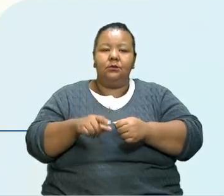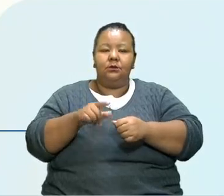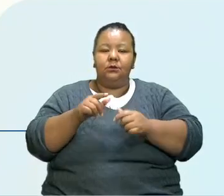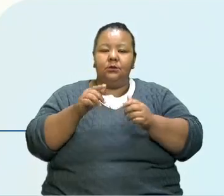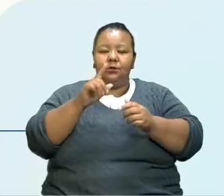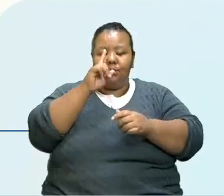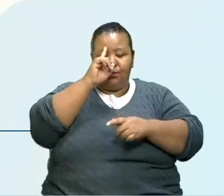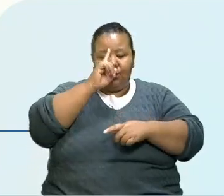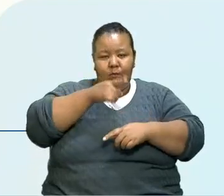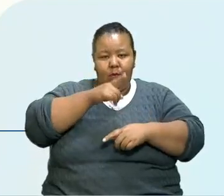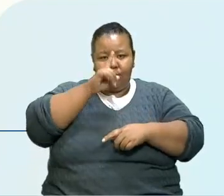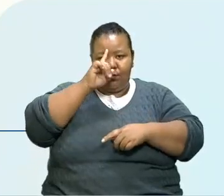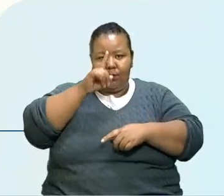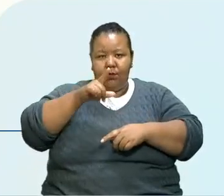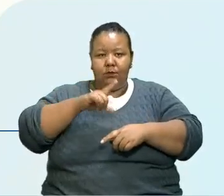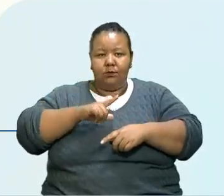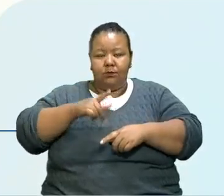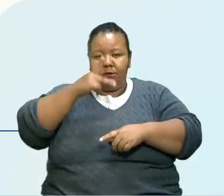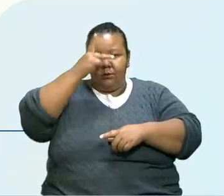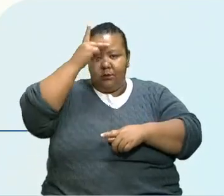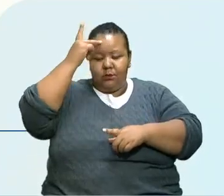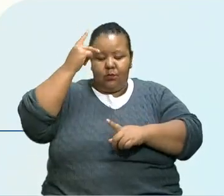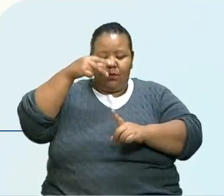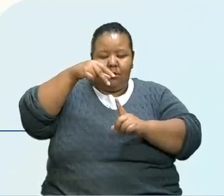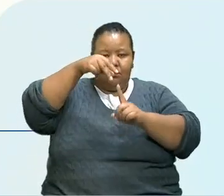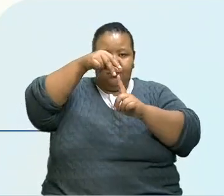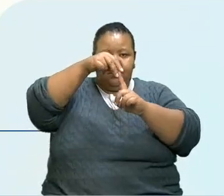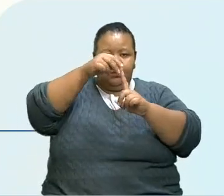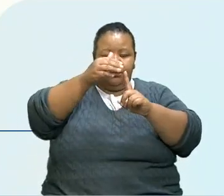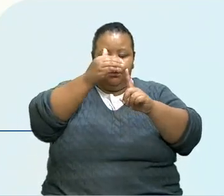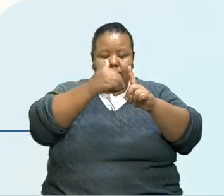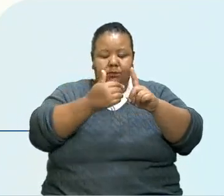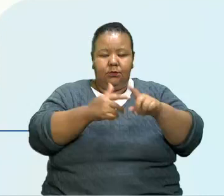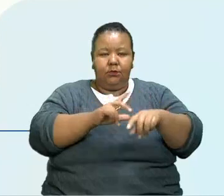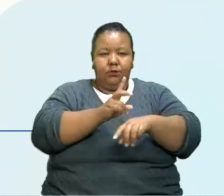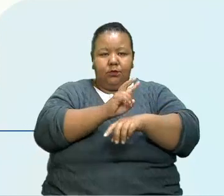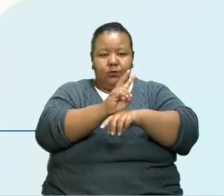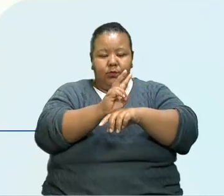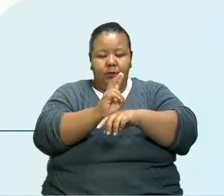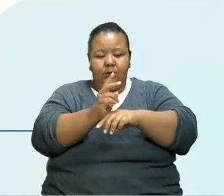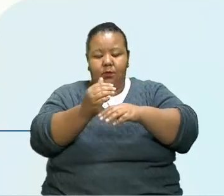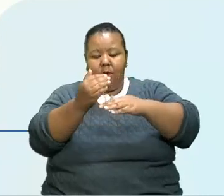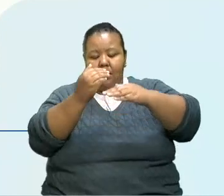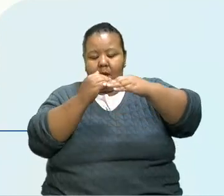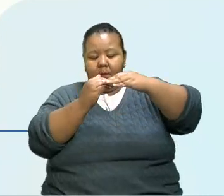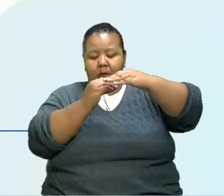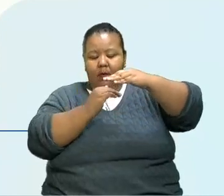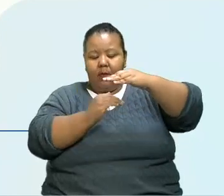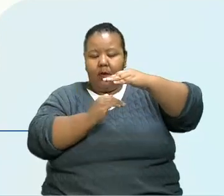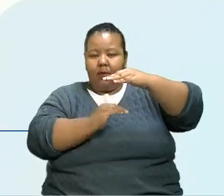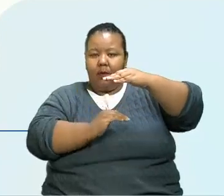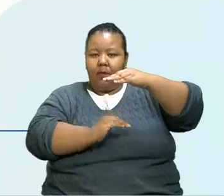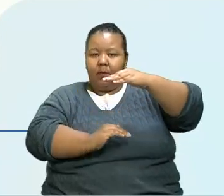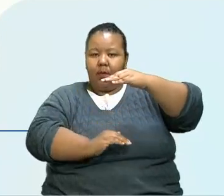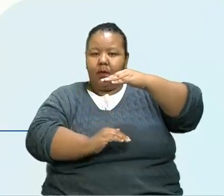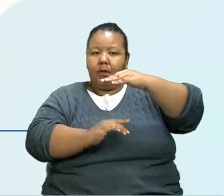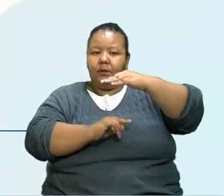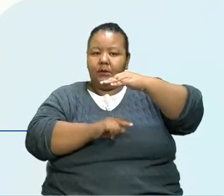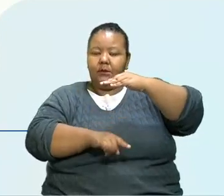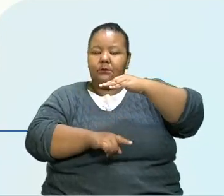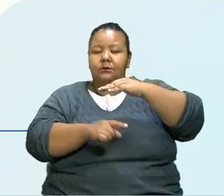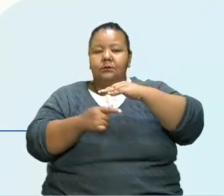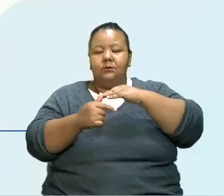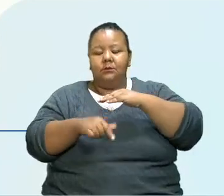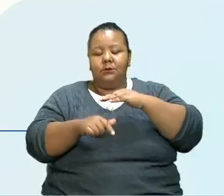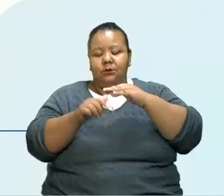comando, onde eu tenho um tomador de decisão, eu tenho um outro supervisor e vou tendo aqui escalas de supervisores que eu tenho